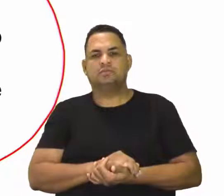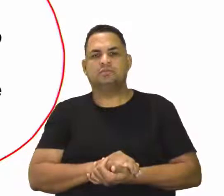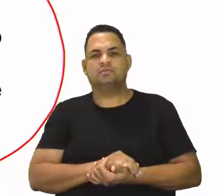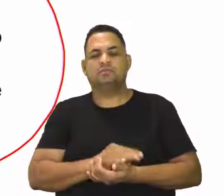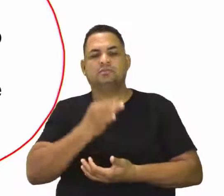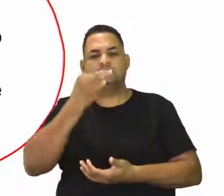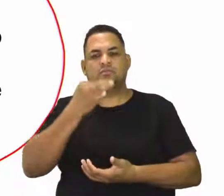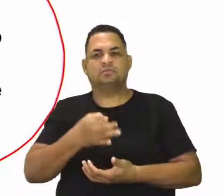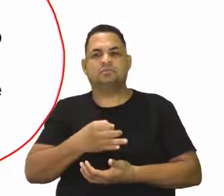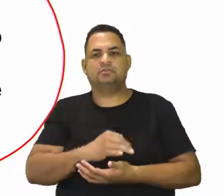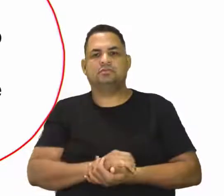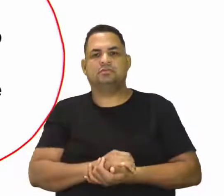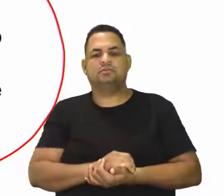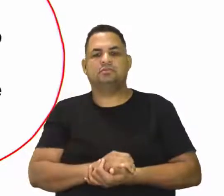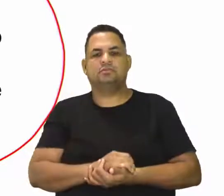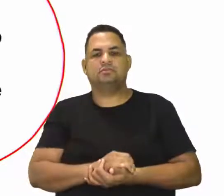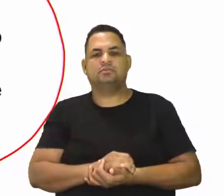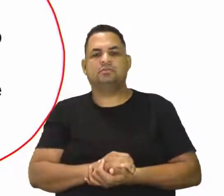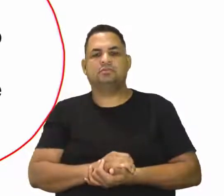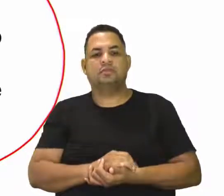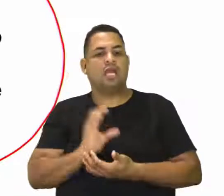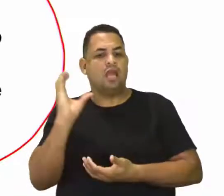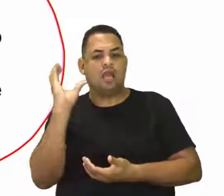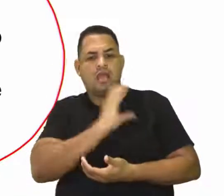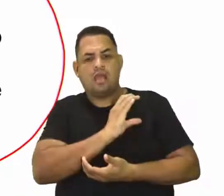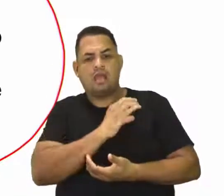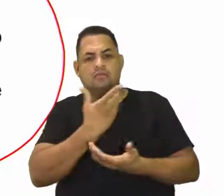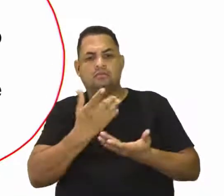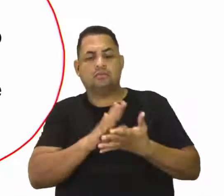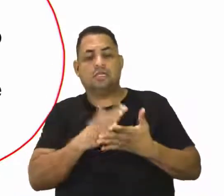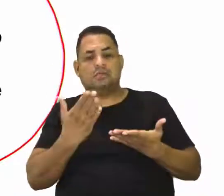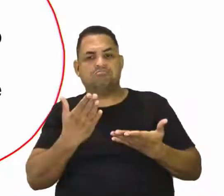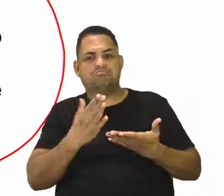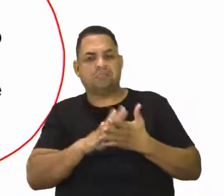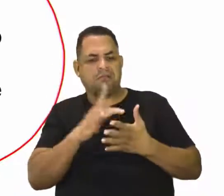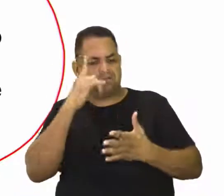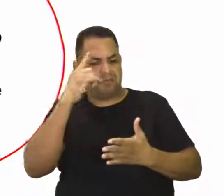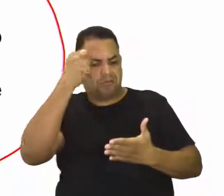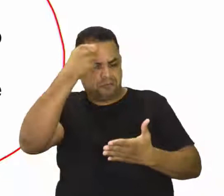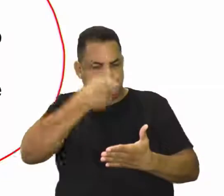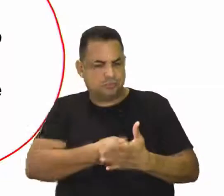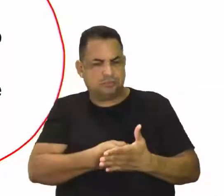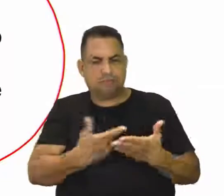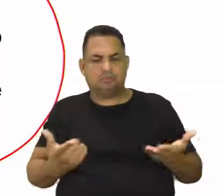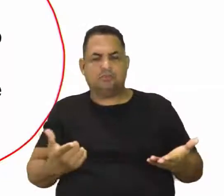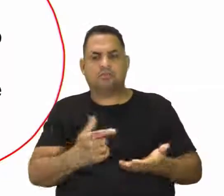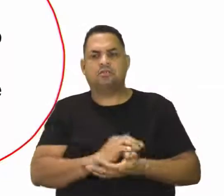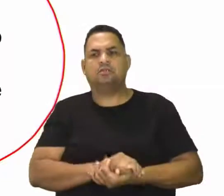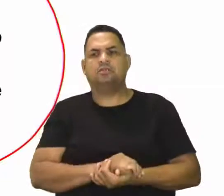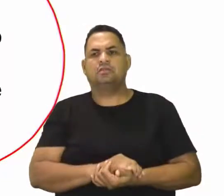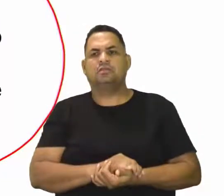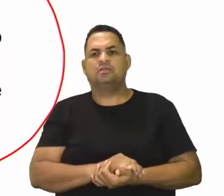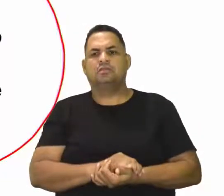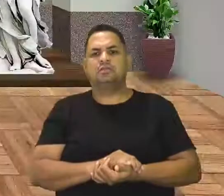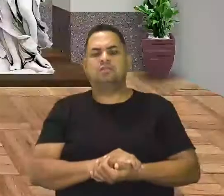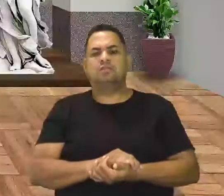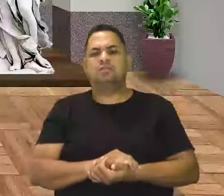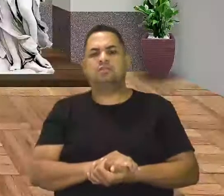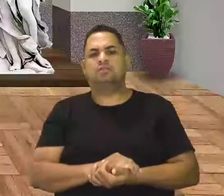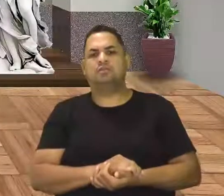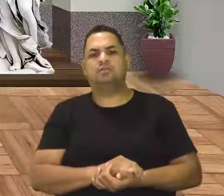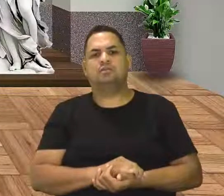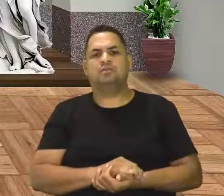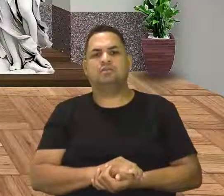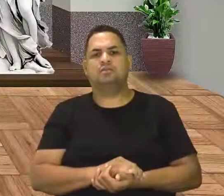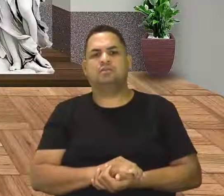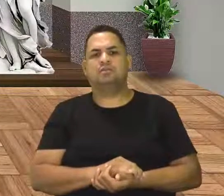Tá certo de uma hora para outra o cara tem que tomar uma decisão vem para mim vem para mim vem para